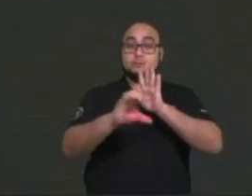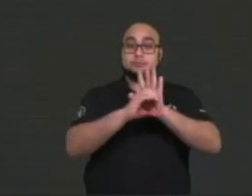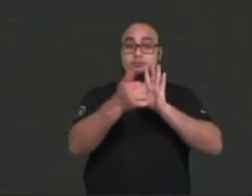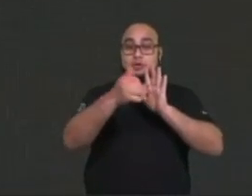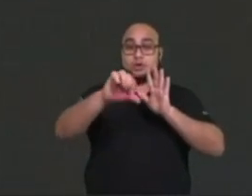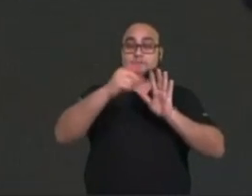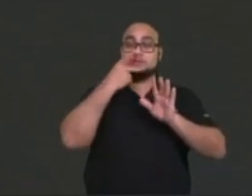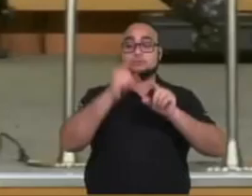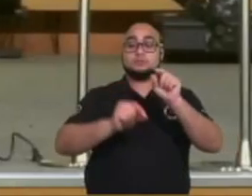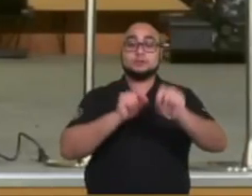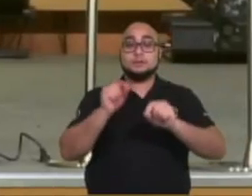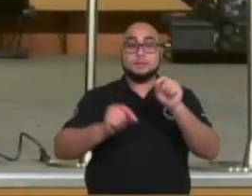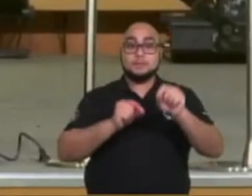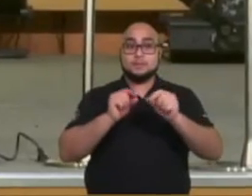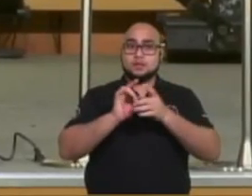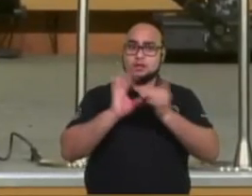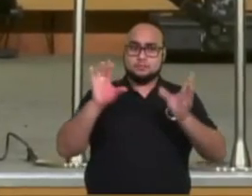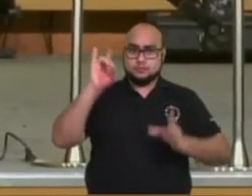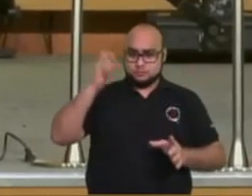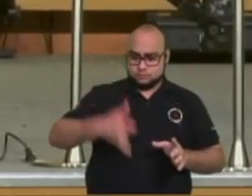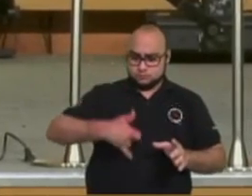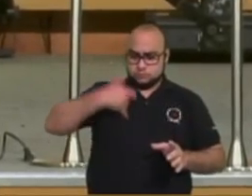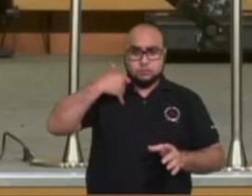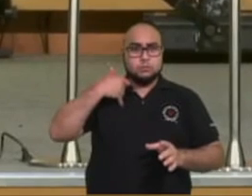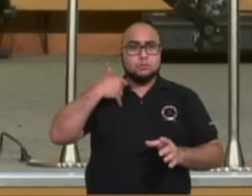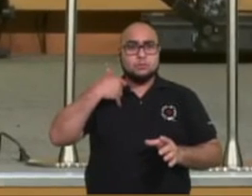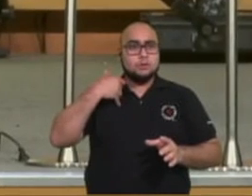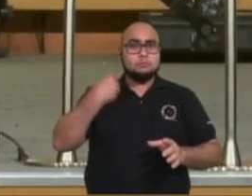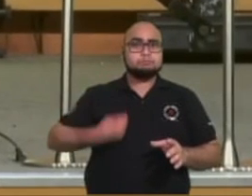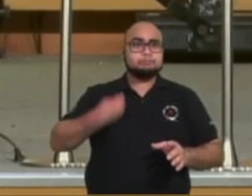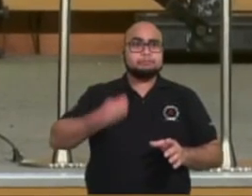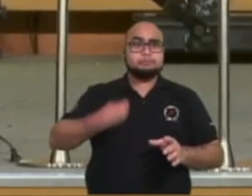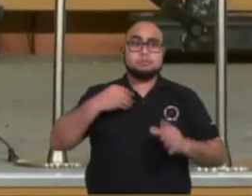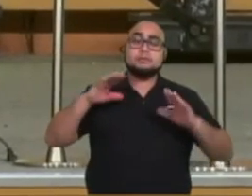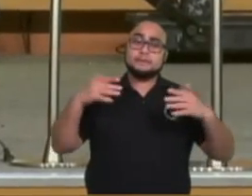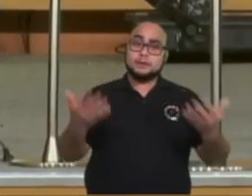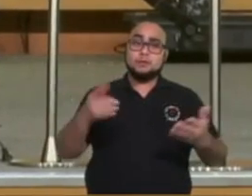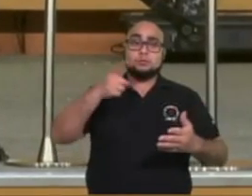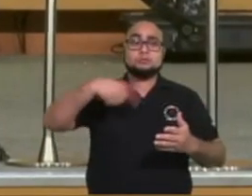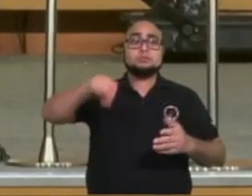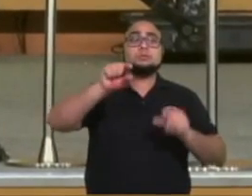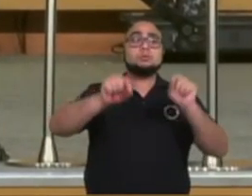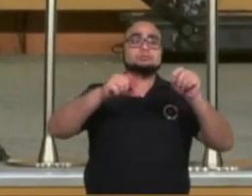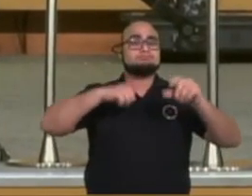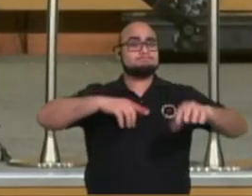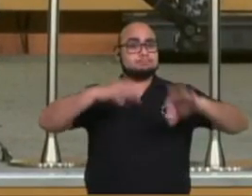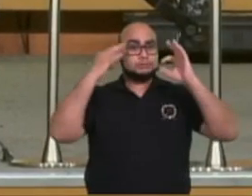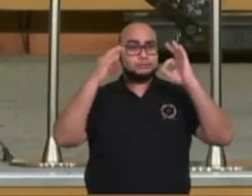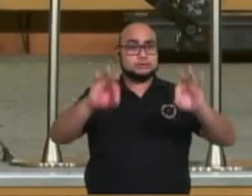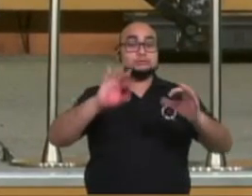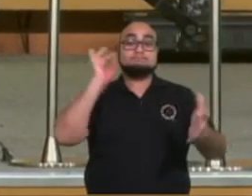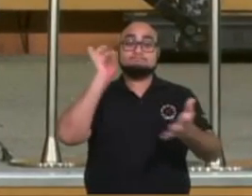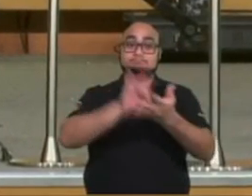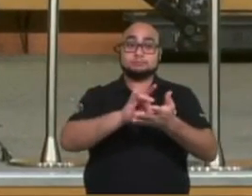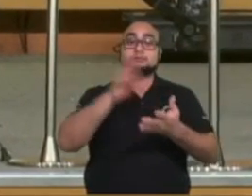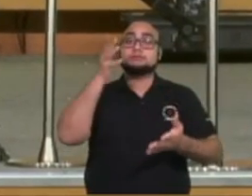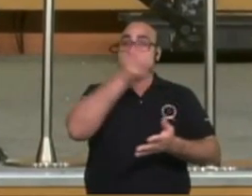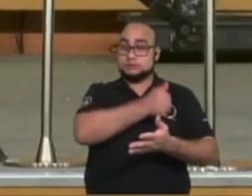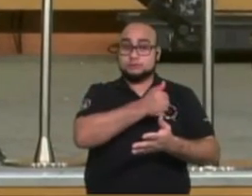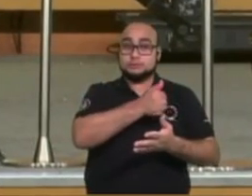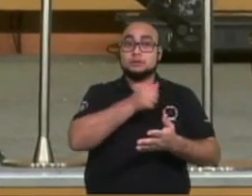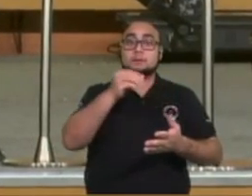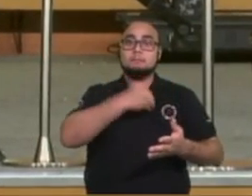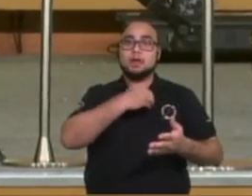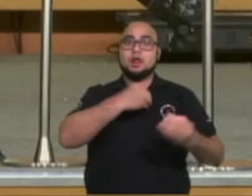não permita que a soberba se apodere de mim então serei sincero e ficarei livre de grande transgressão